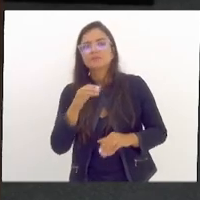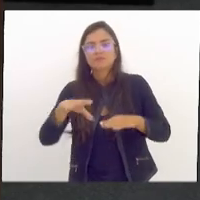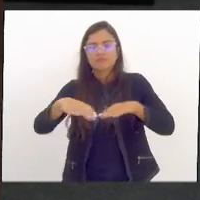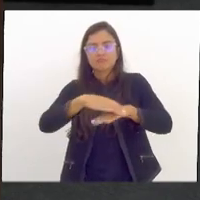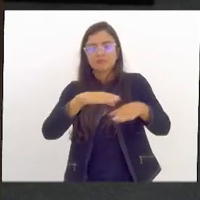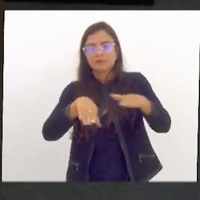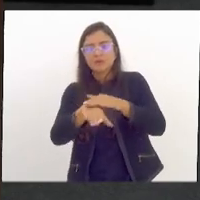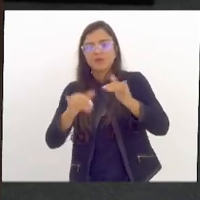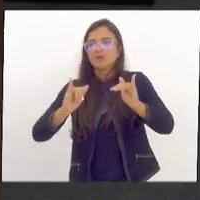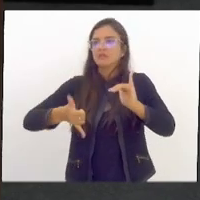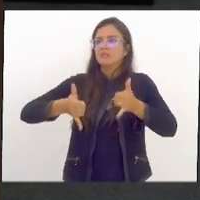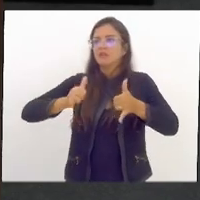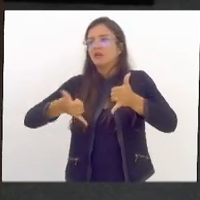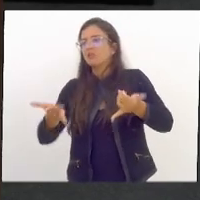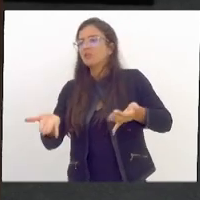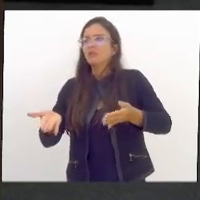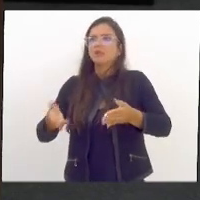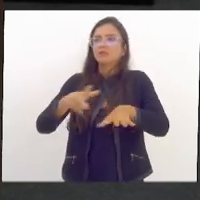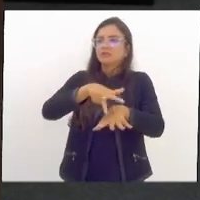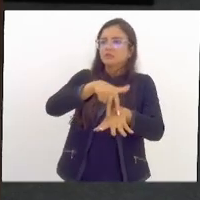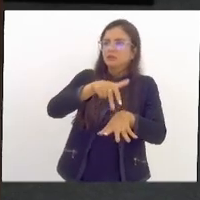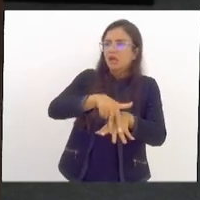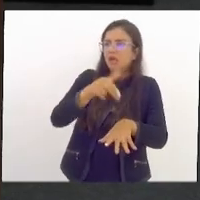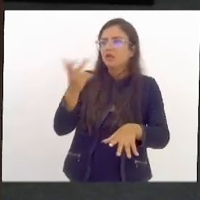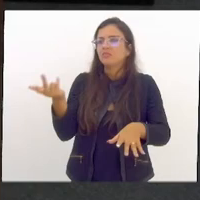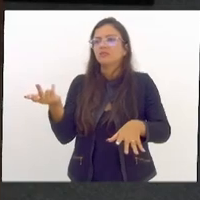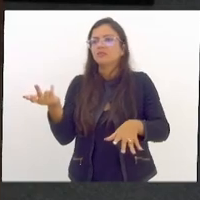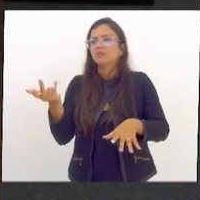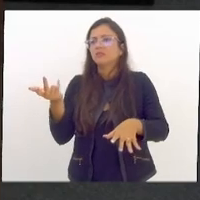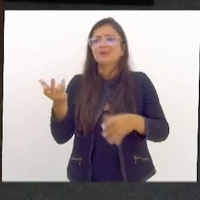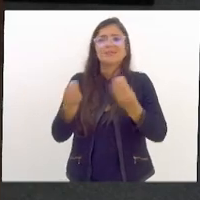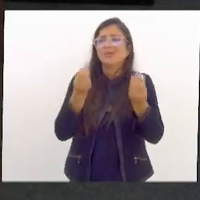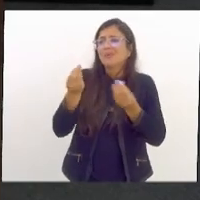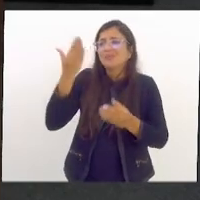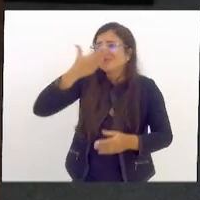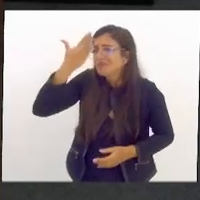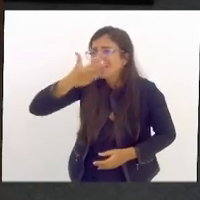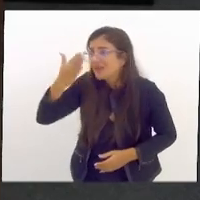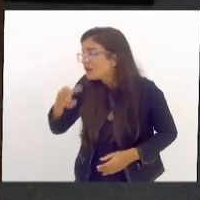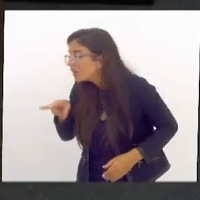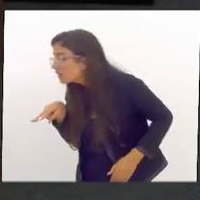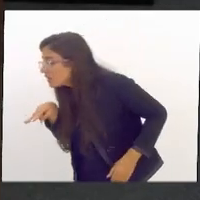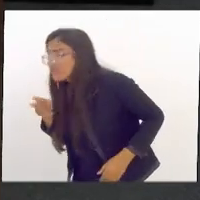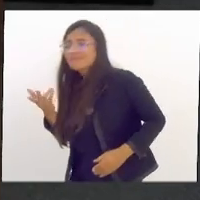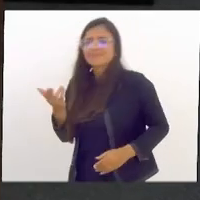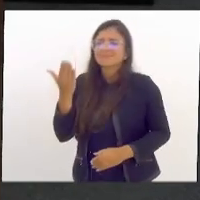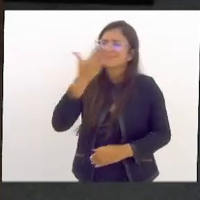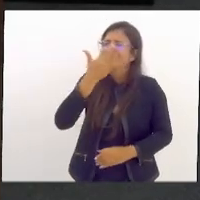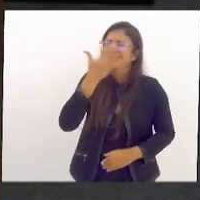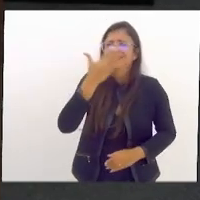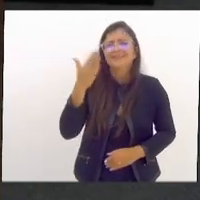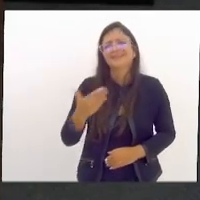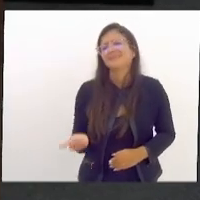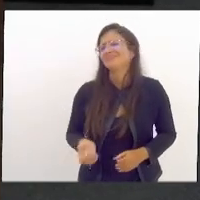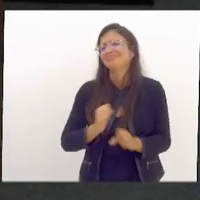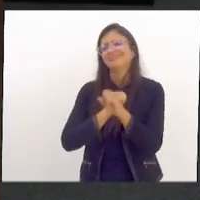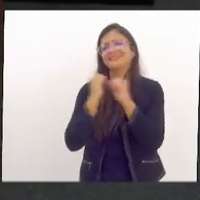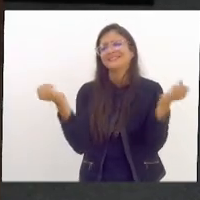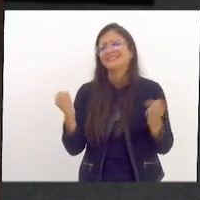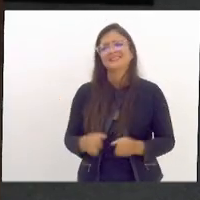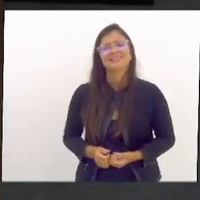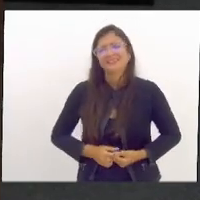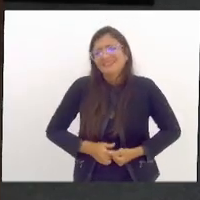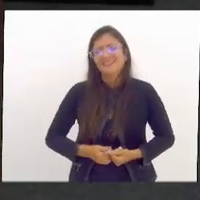de salto alto, está descalço, ninguém vê, né? Cá entre nós. Só se o super-homem com visão de